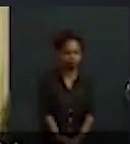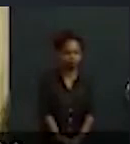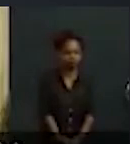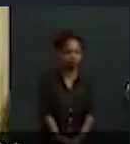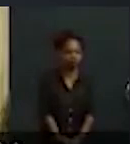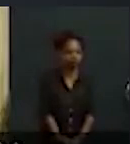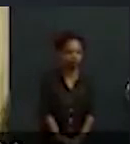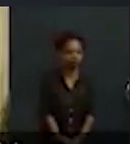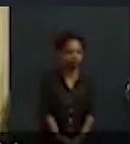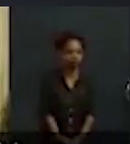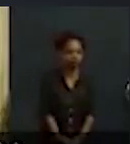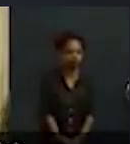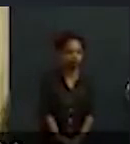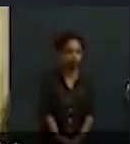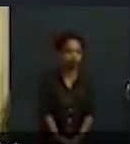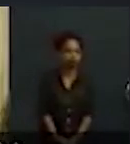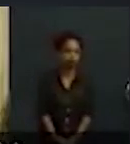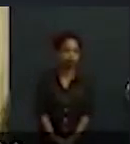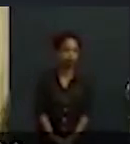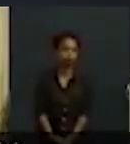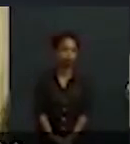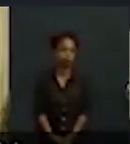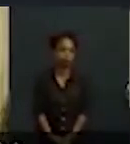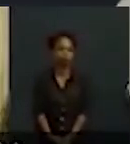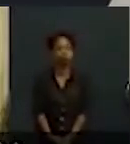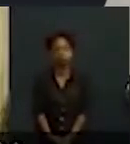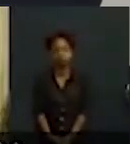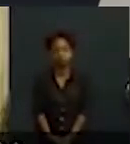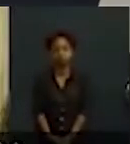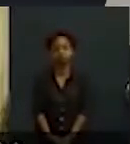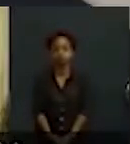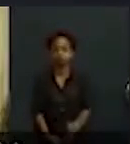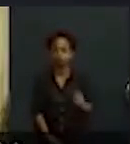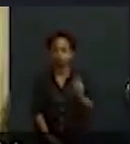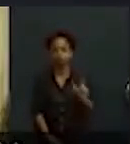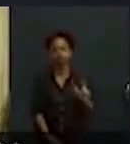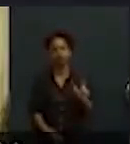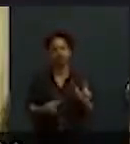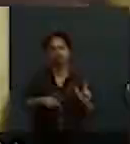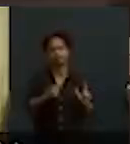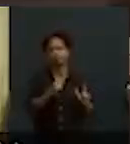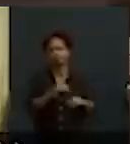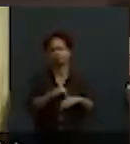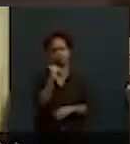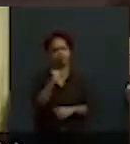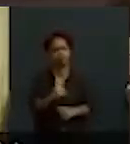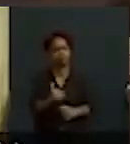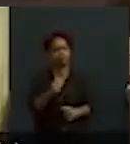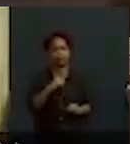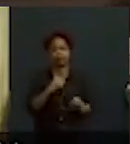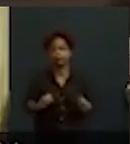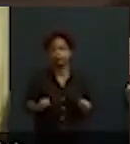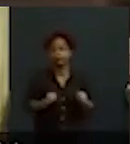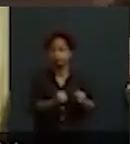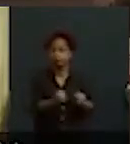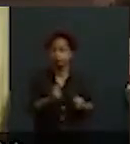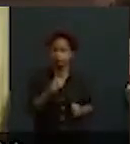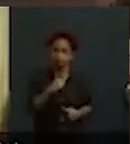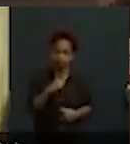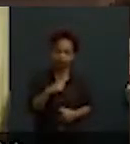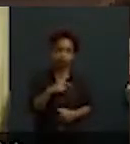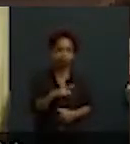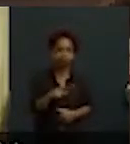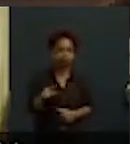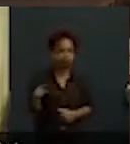Nosso próximo homenageado, na acepção da palavra, é um dos mais brilhantes defensores do recurso